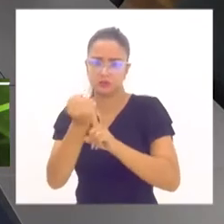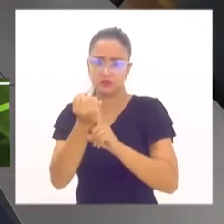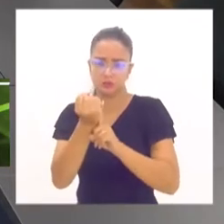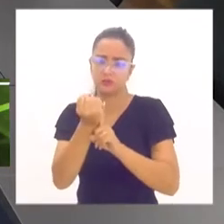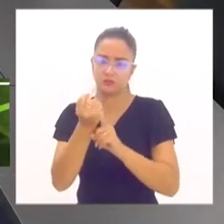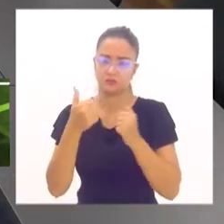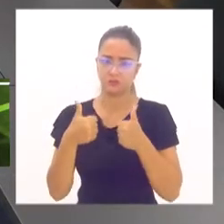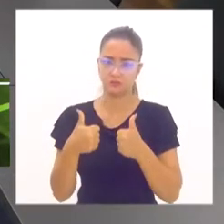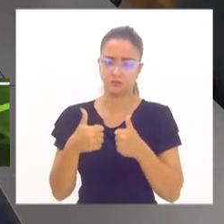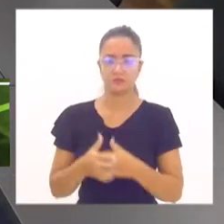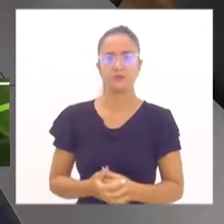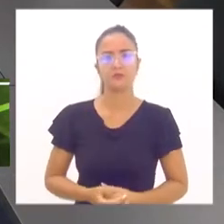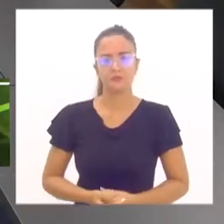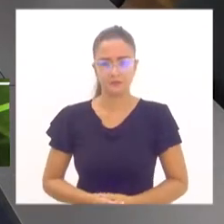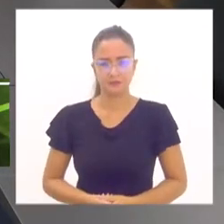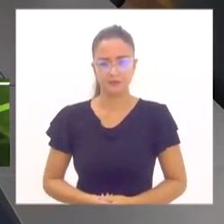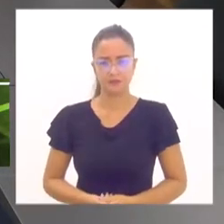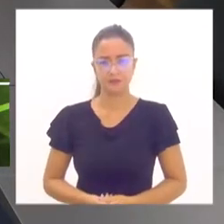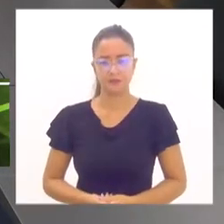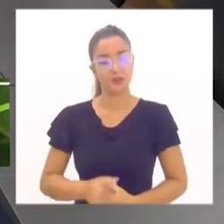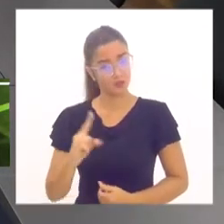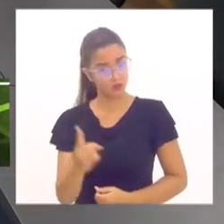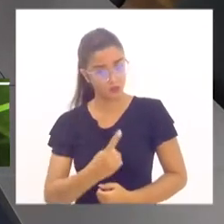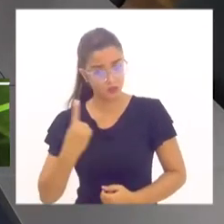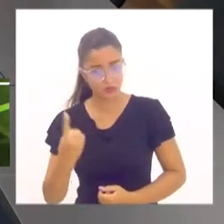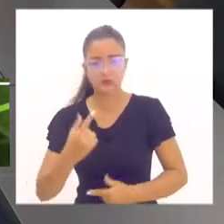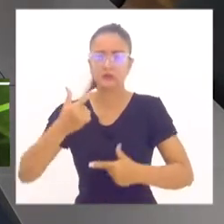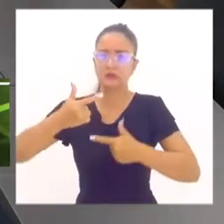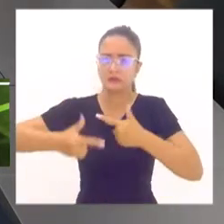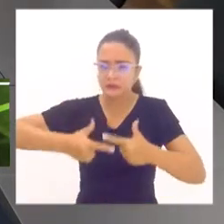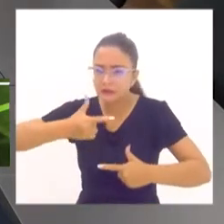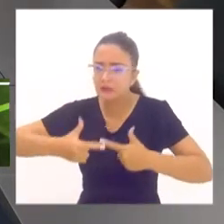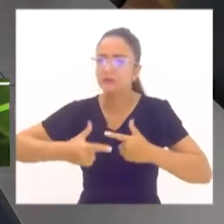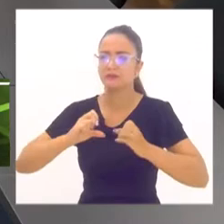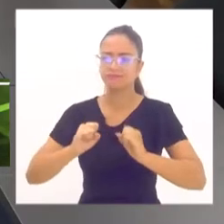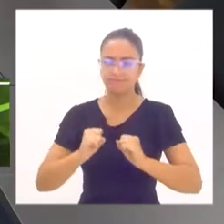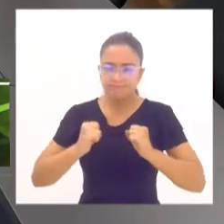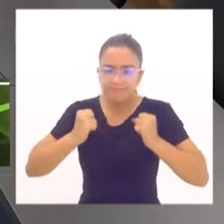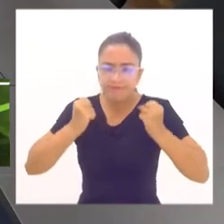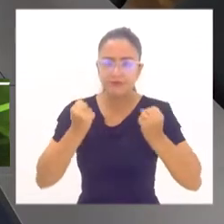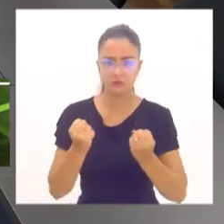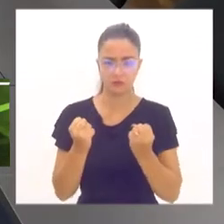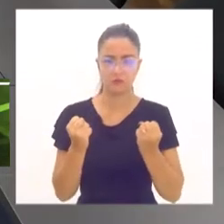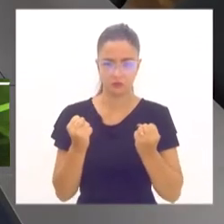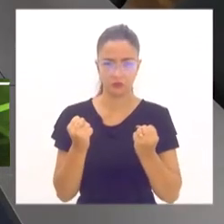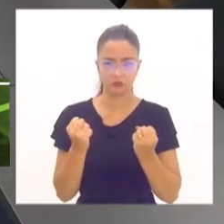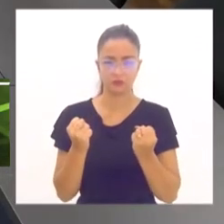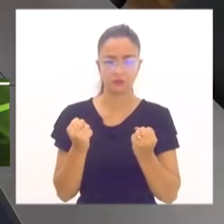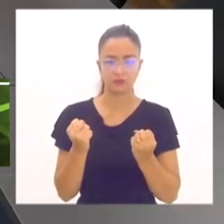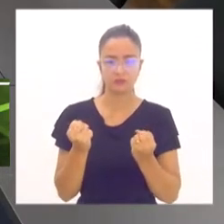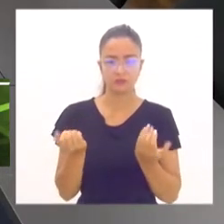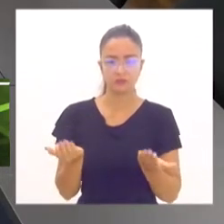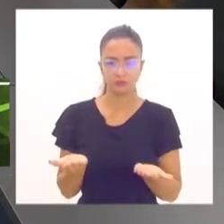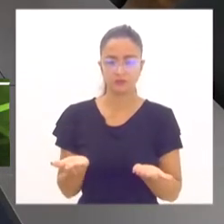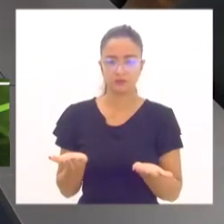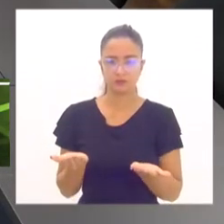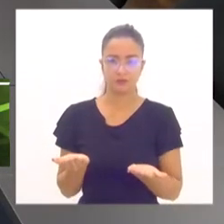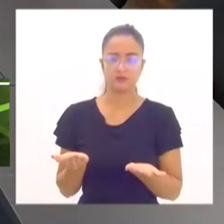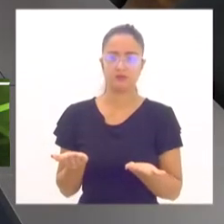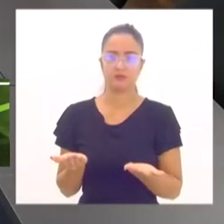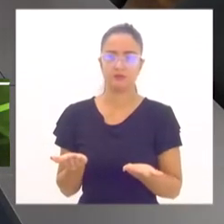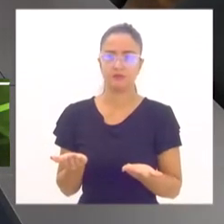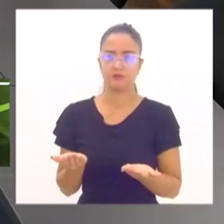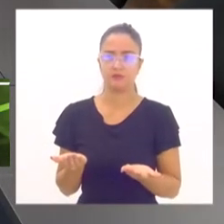oferta. E a gente tem trabalhado e defendido, inclusive, né, como previsto no nosso,